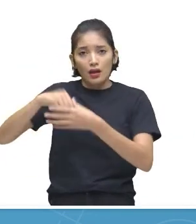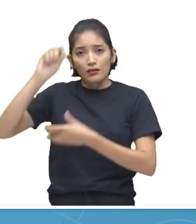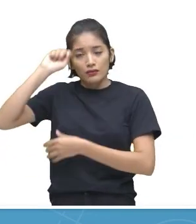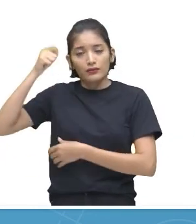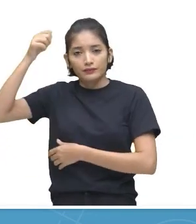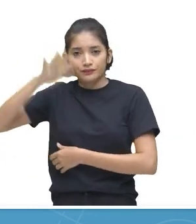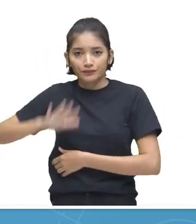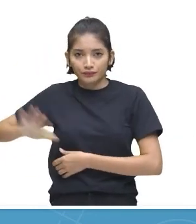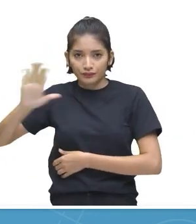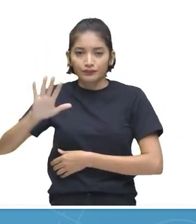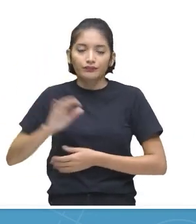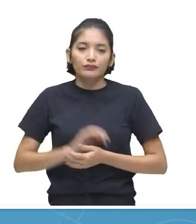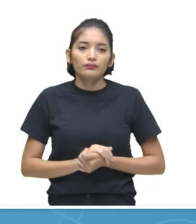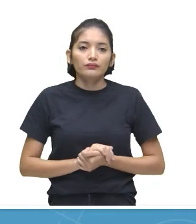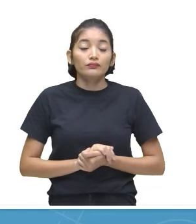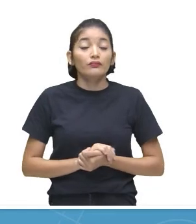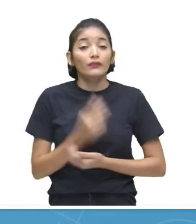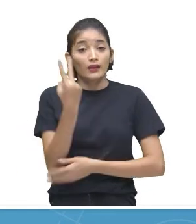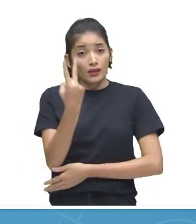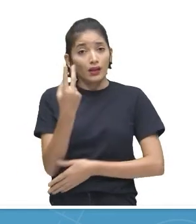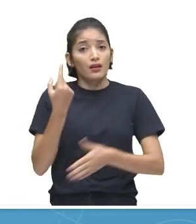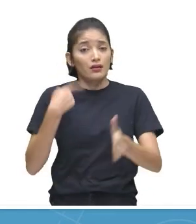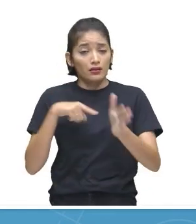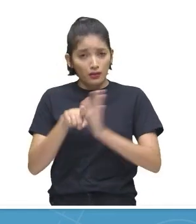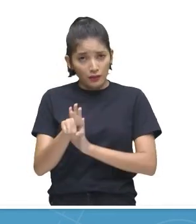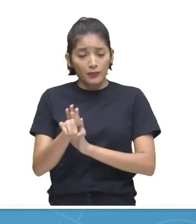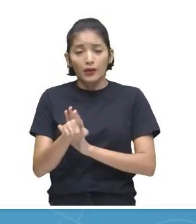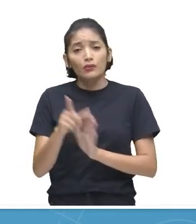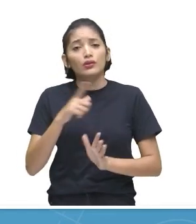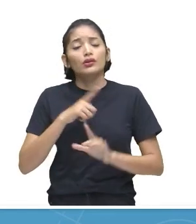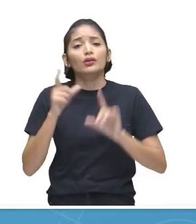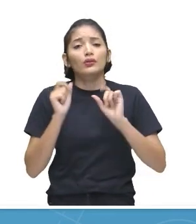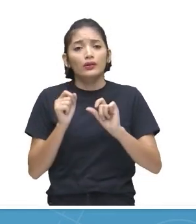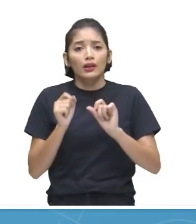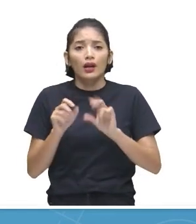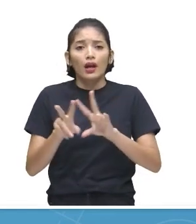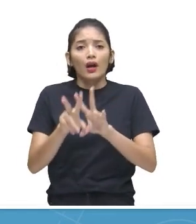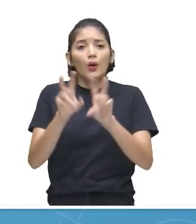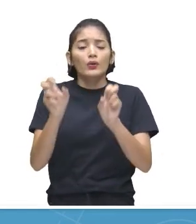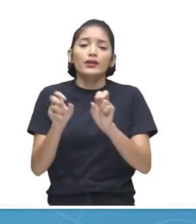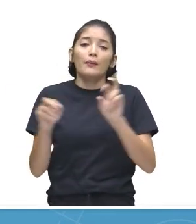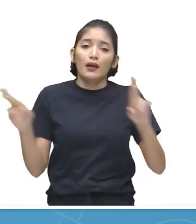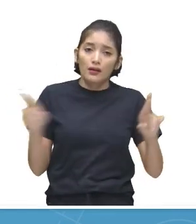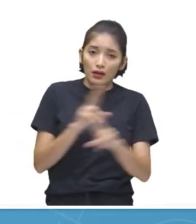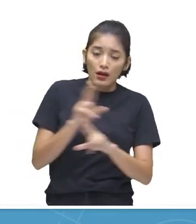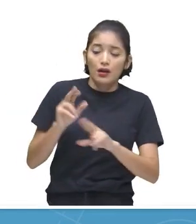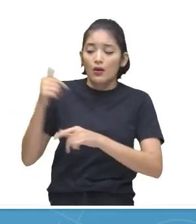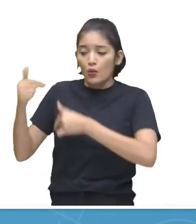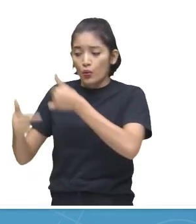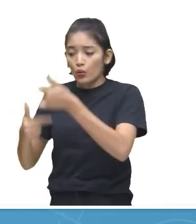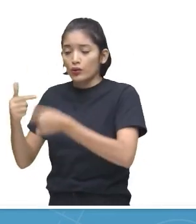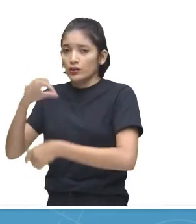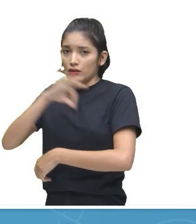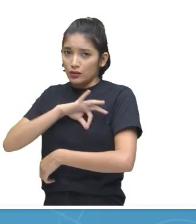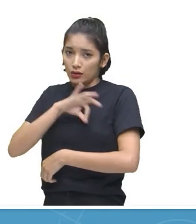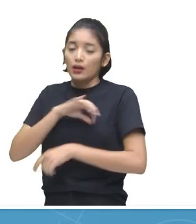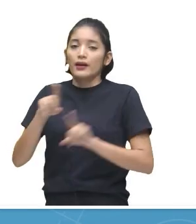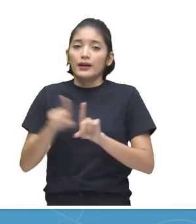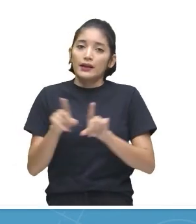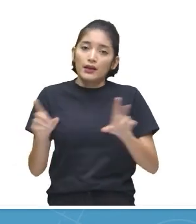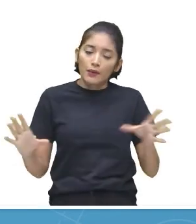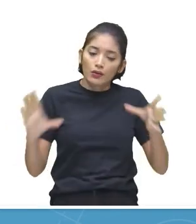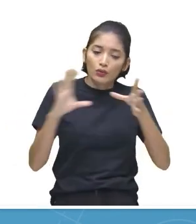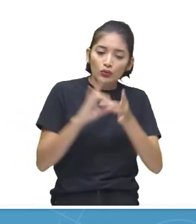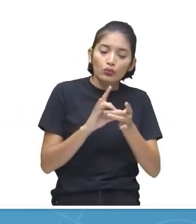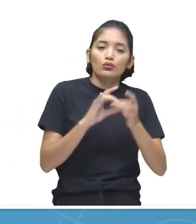Na segunda questão, a gente já vai ter, né, para falar sobre a relação do trabalho assalariado com o capitalismo. E a gente